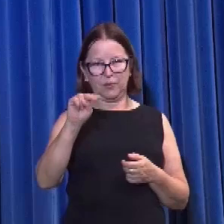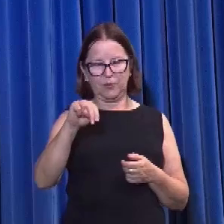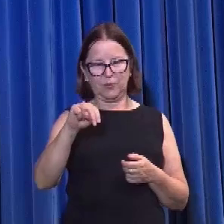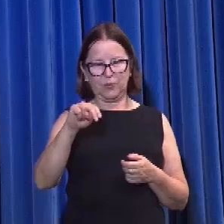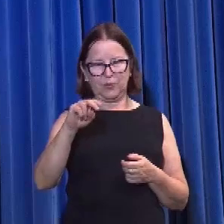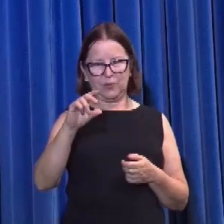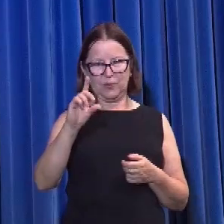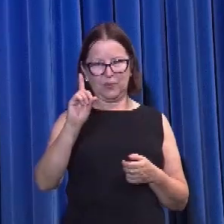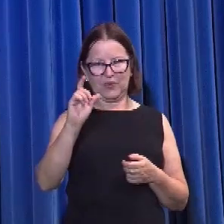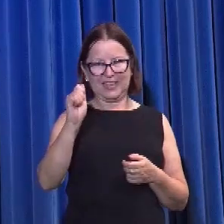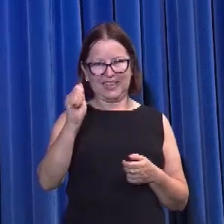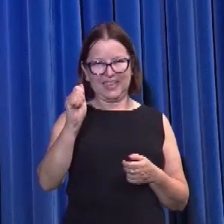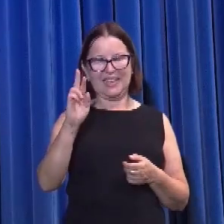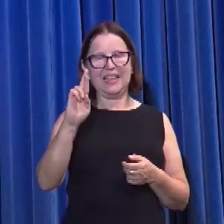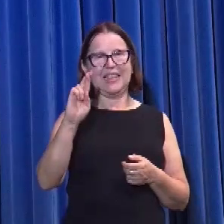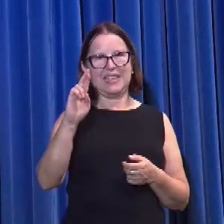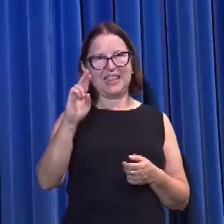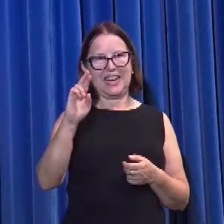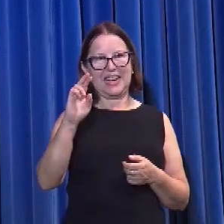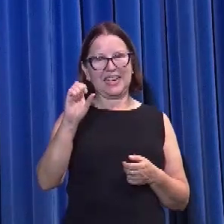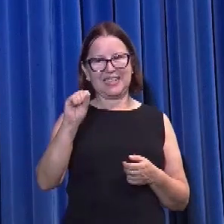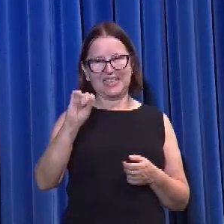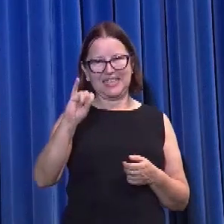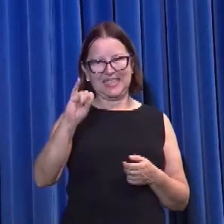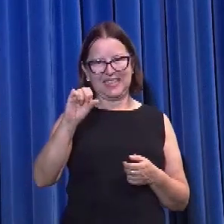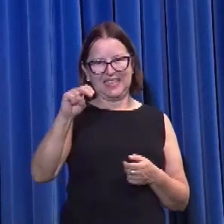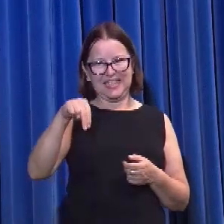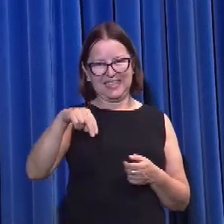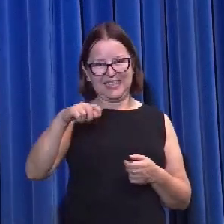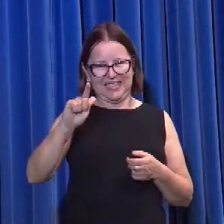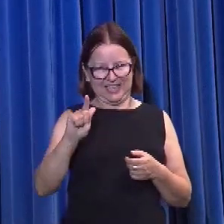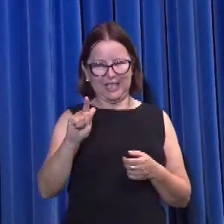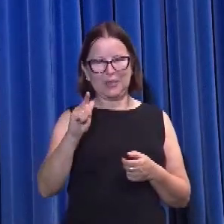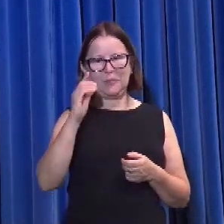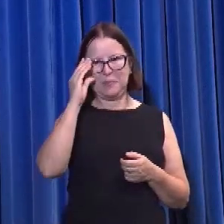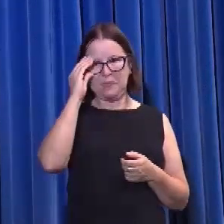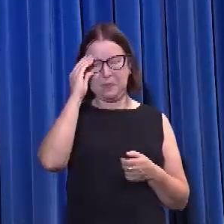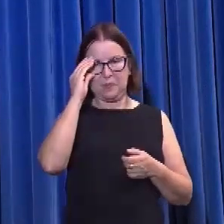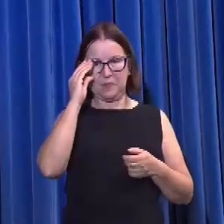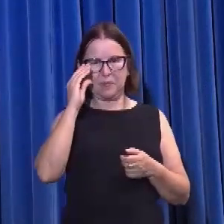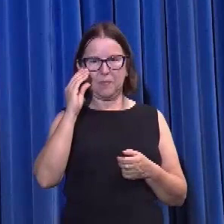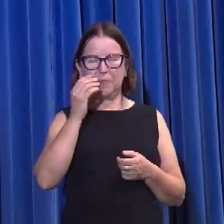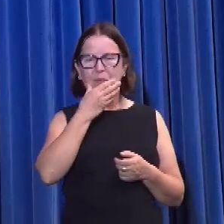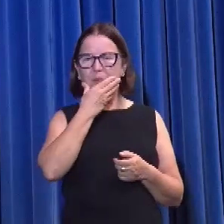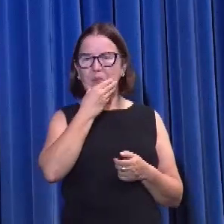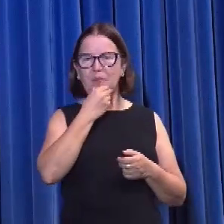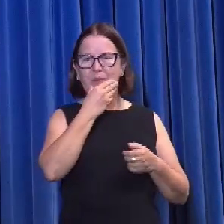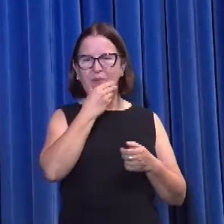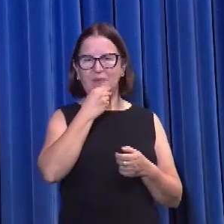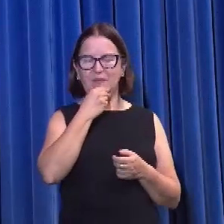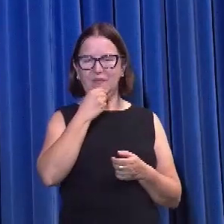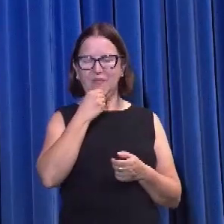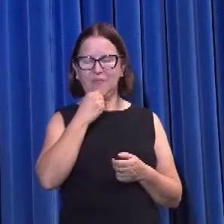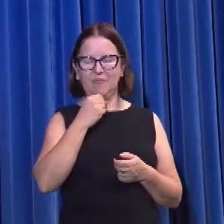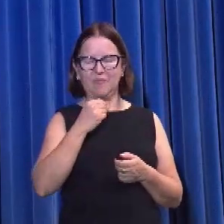Singh. Alguém já ouviu falar? Já. Ele foi um